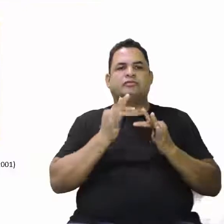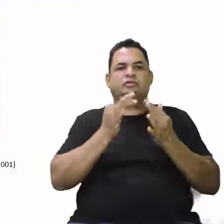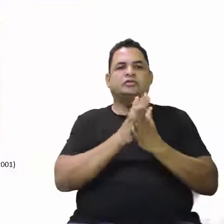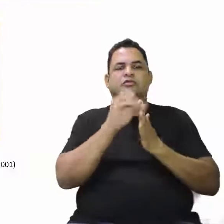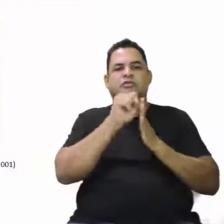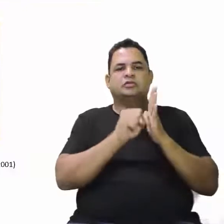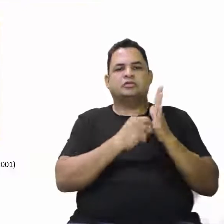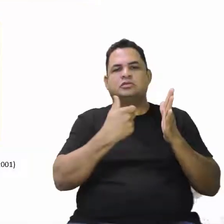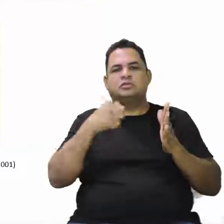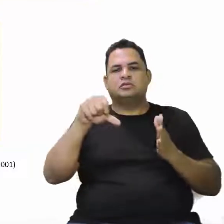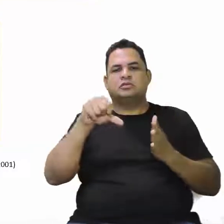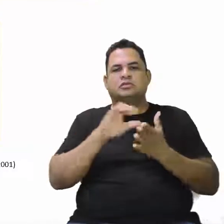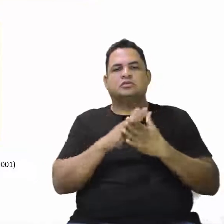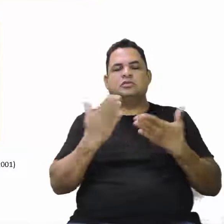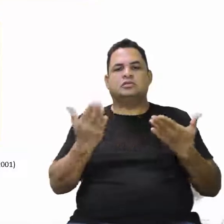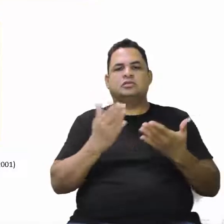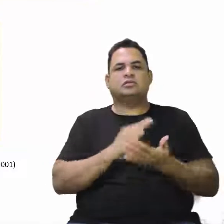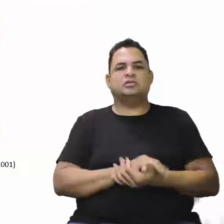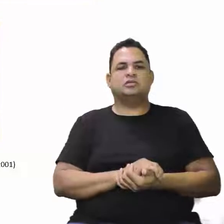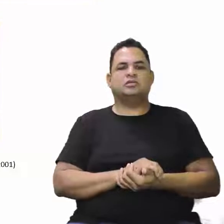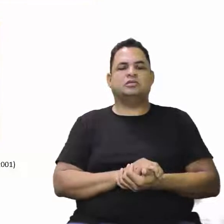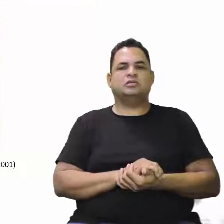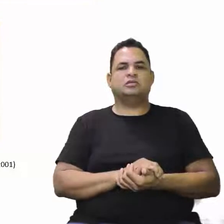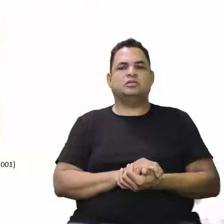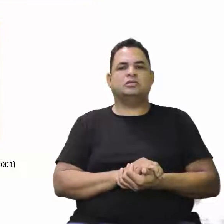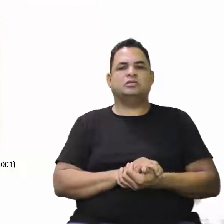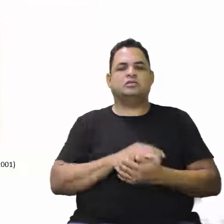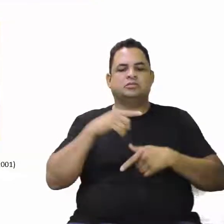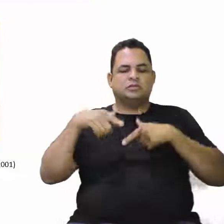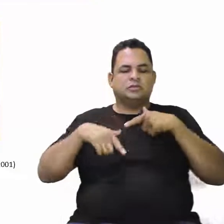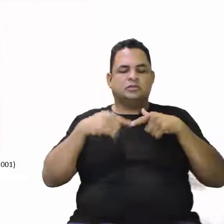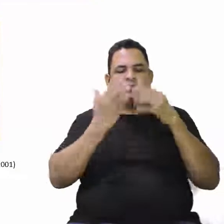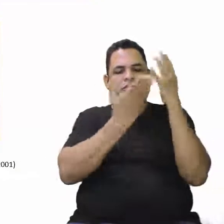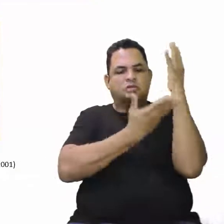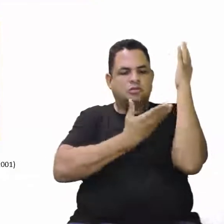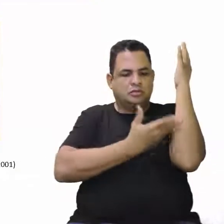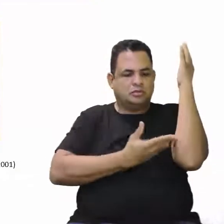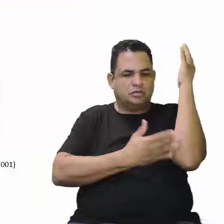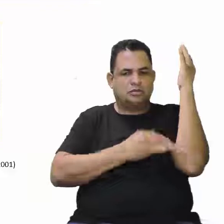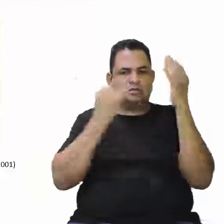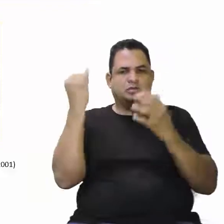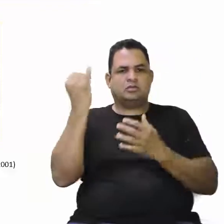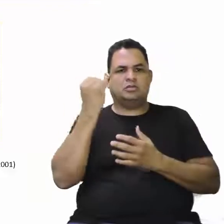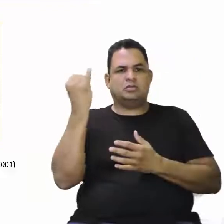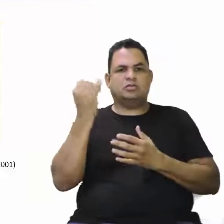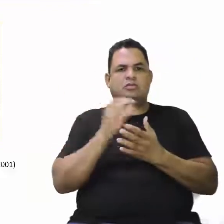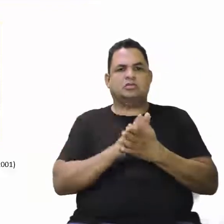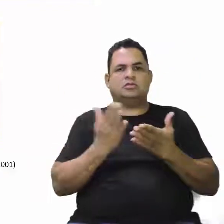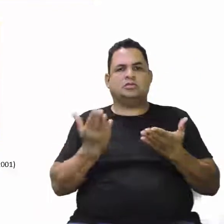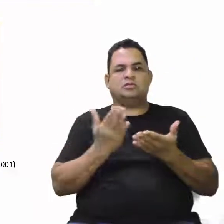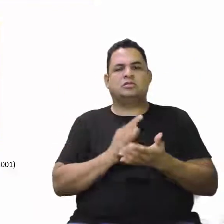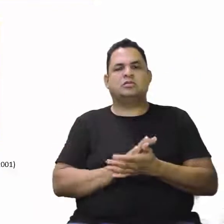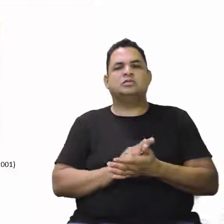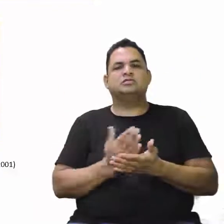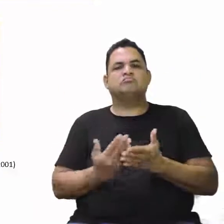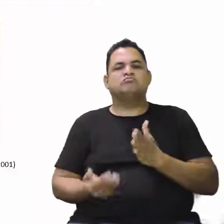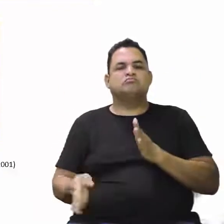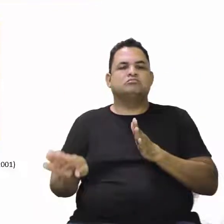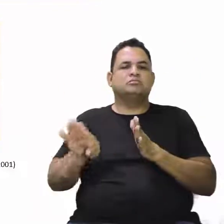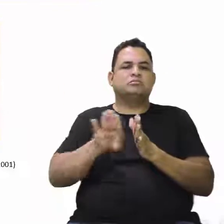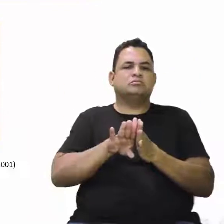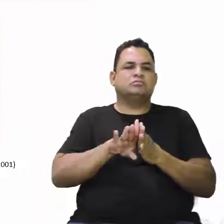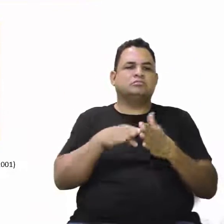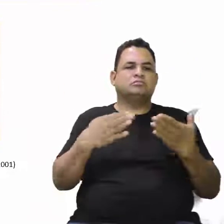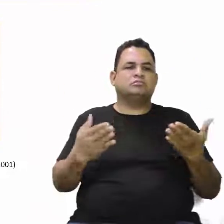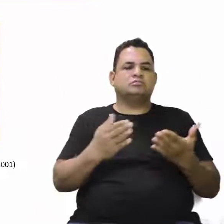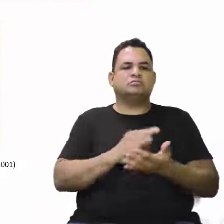falei para vocês há pouco, sobre a questão da produção da borracha, foi muito importante a chegada aí dos